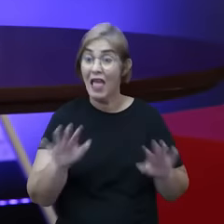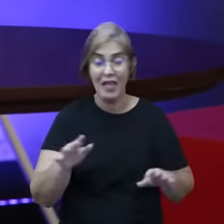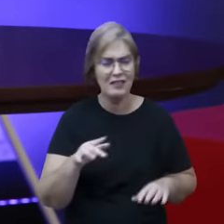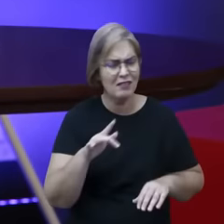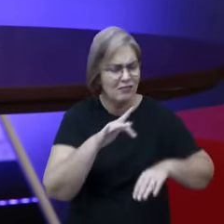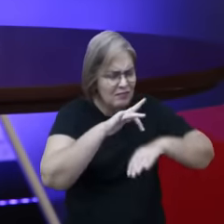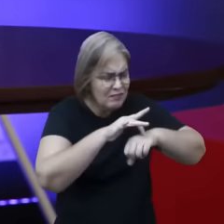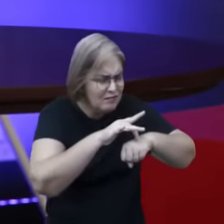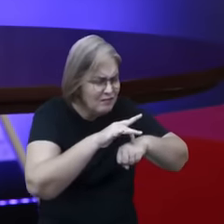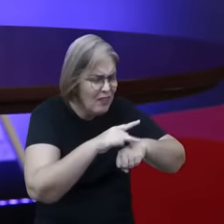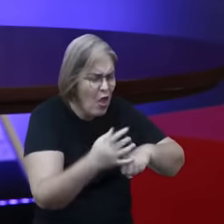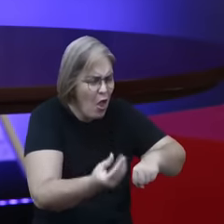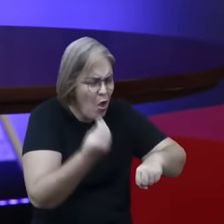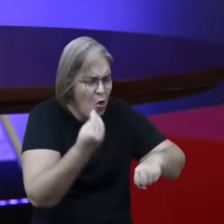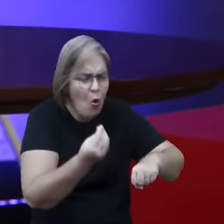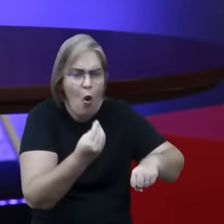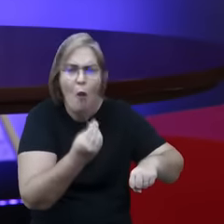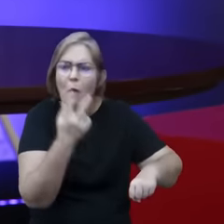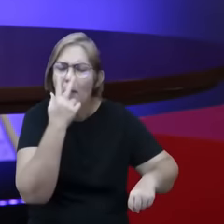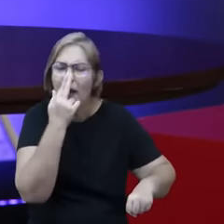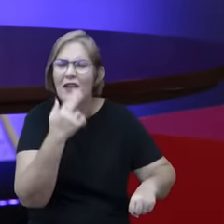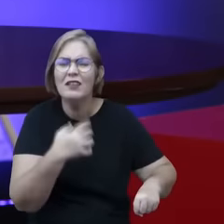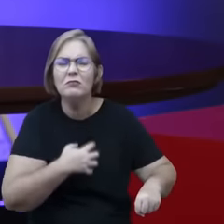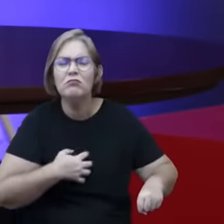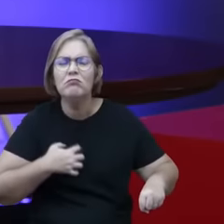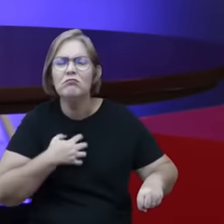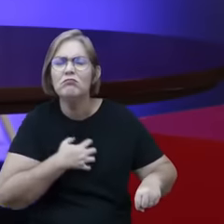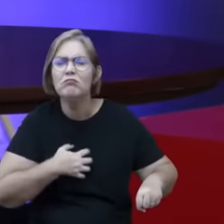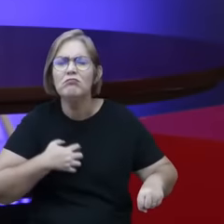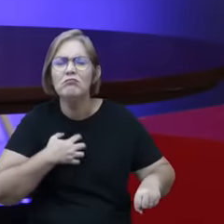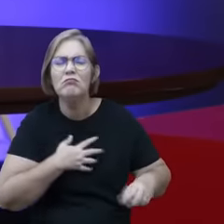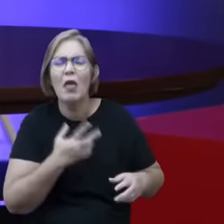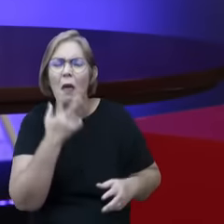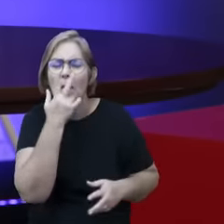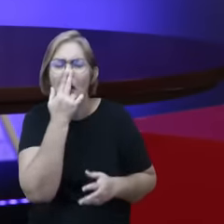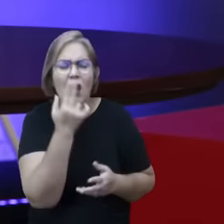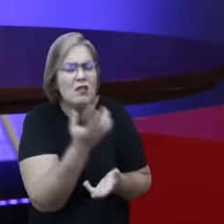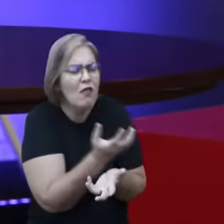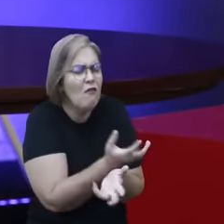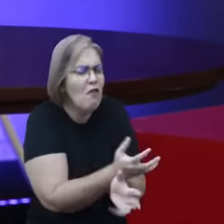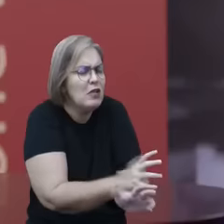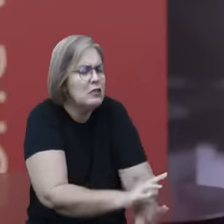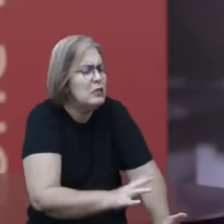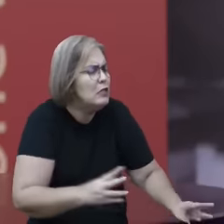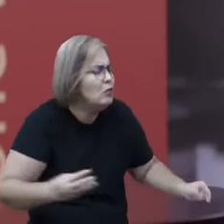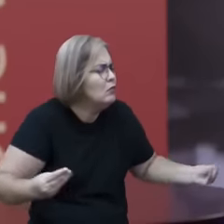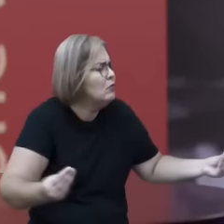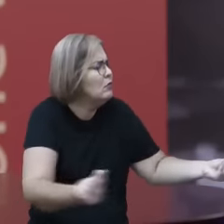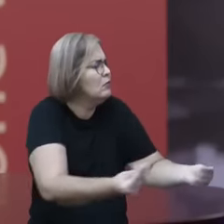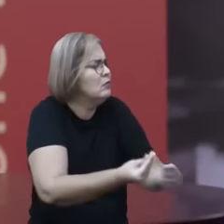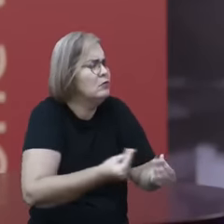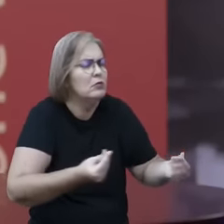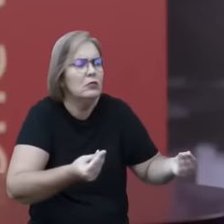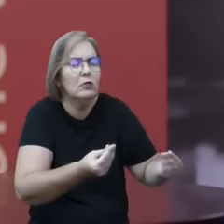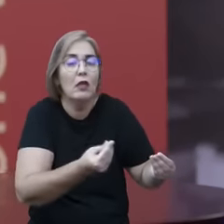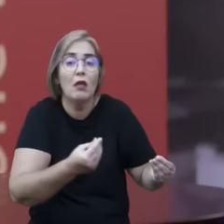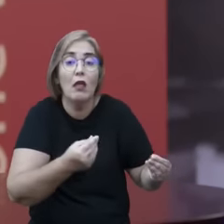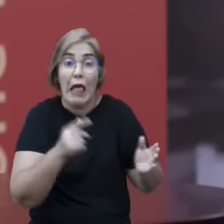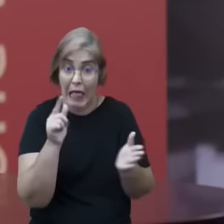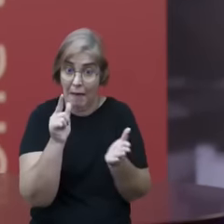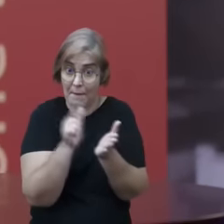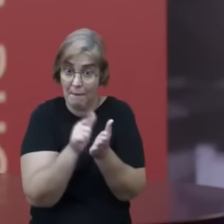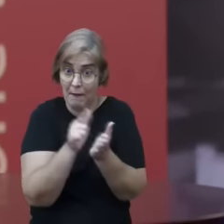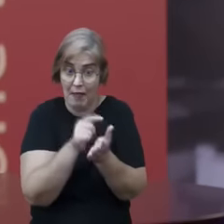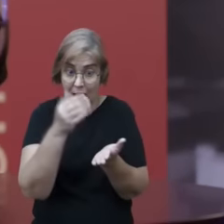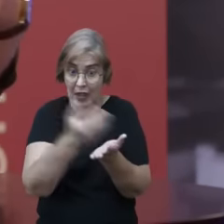esta espécie de apatia, essa experiência de deserto, como ele mesmo diz no discípio também. Mas ele ele coloca isso no estrangeiro,